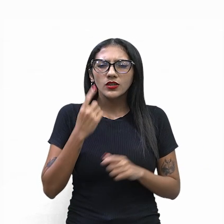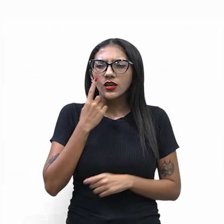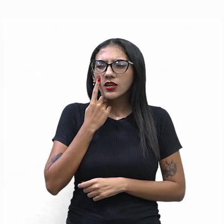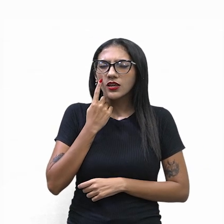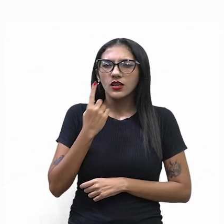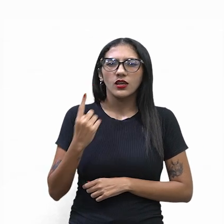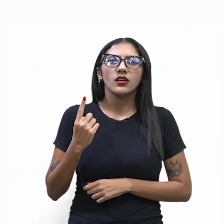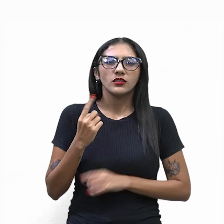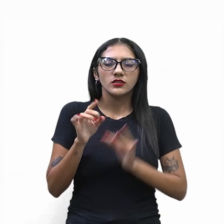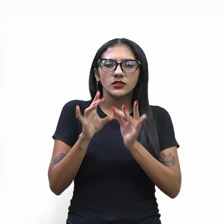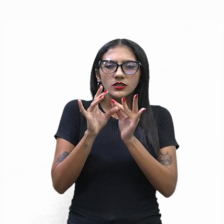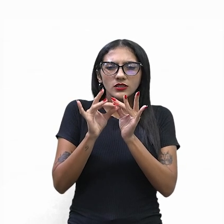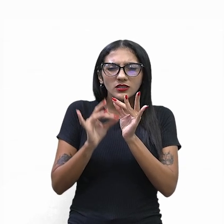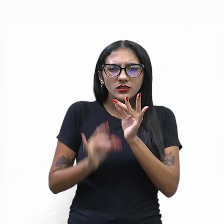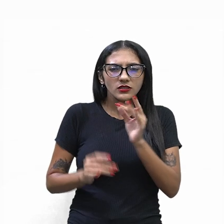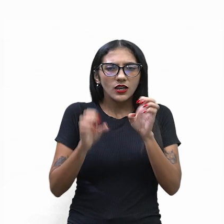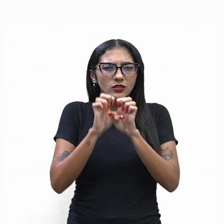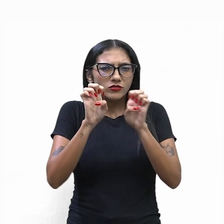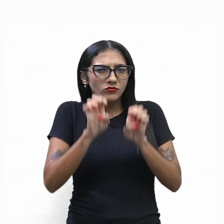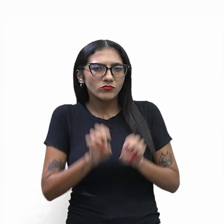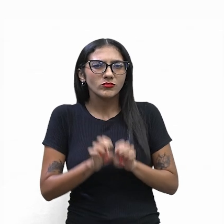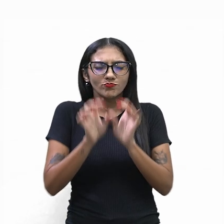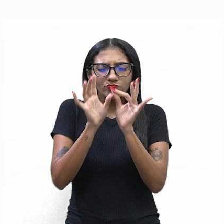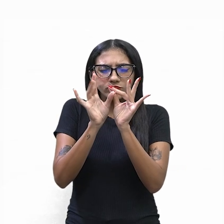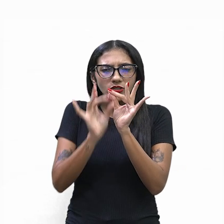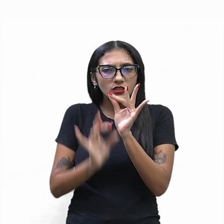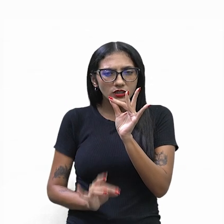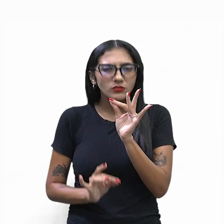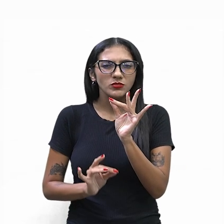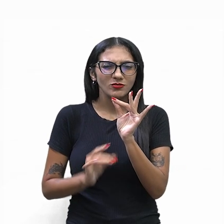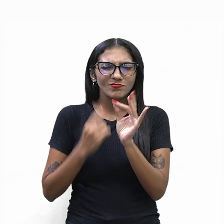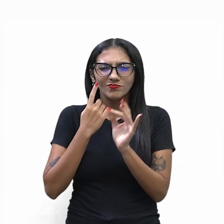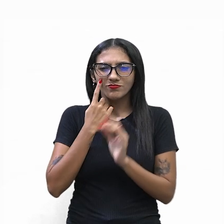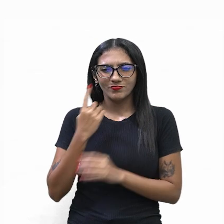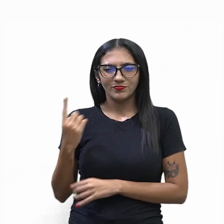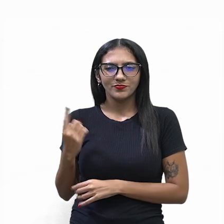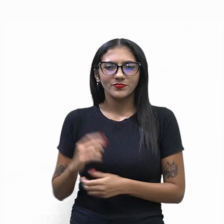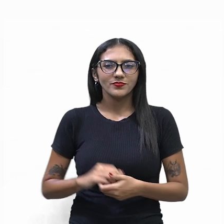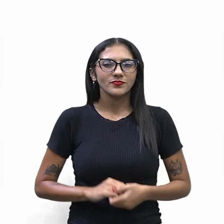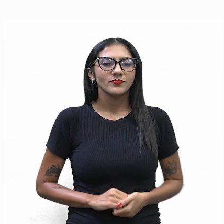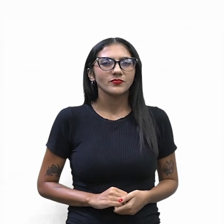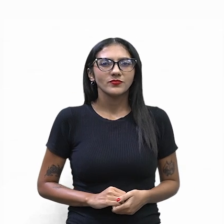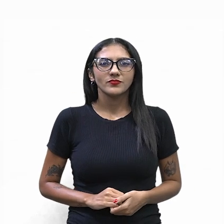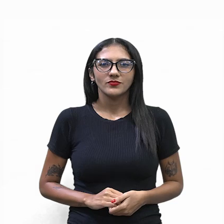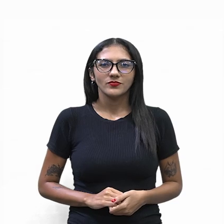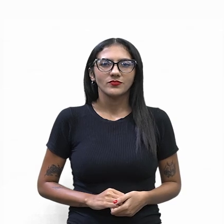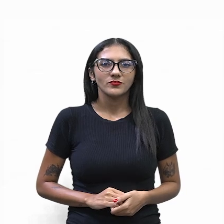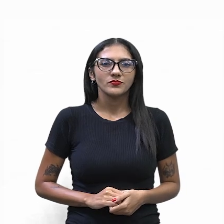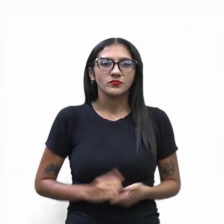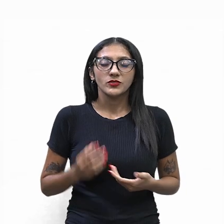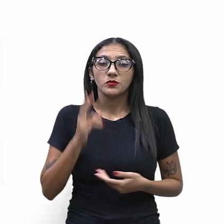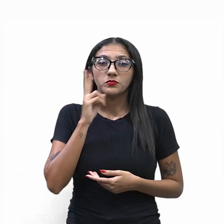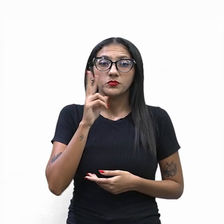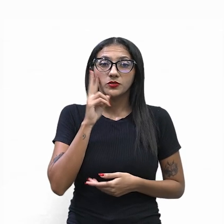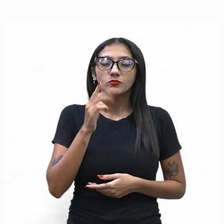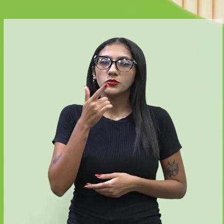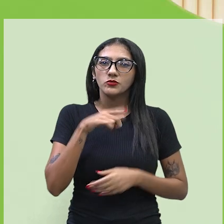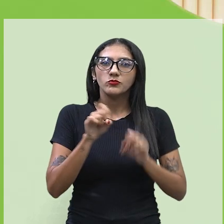os alvéolos, que são essas estruturas menores que você observa aí, tá bom? Bom, então a gente relembrou aí um pouquinho